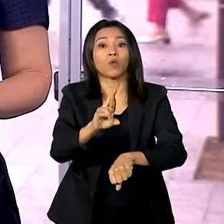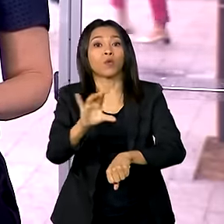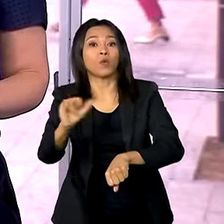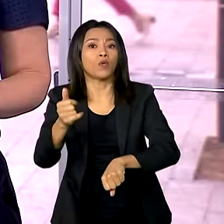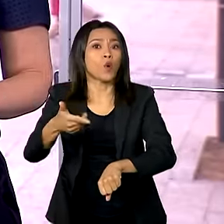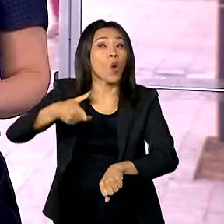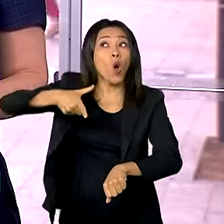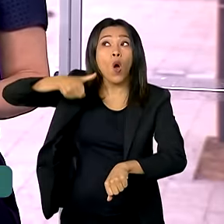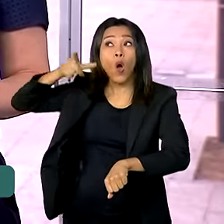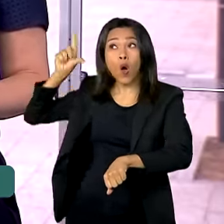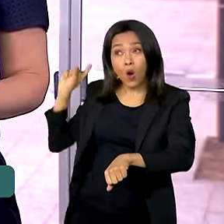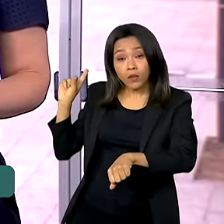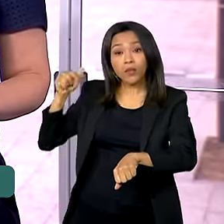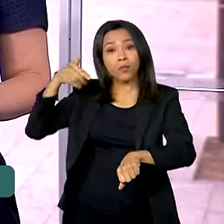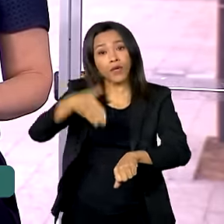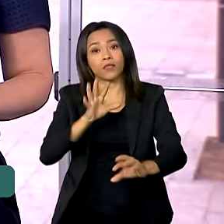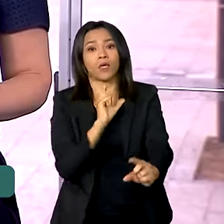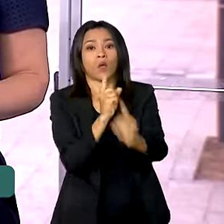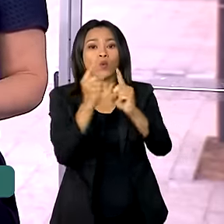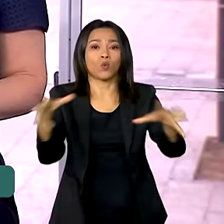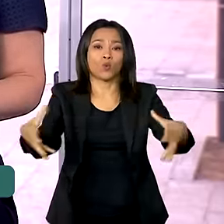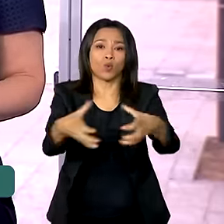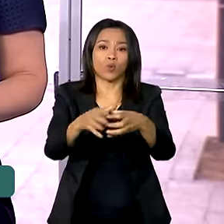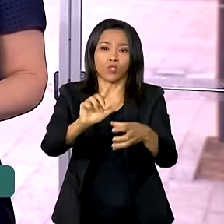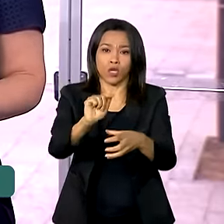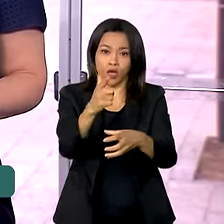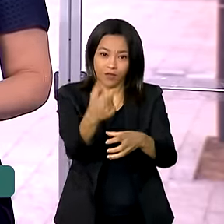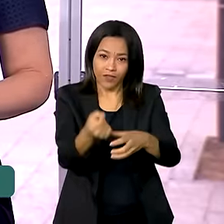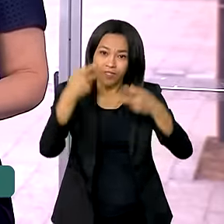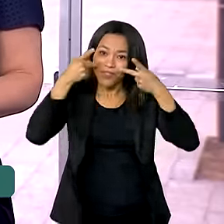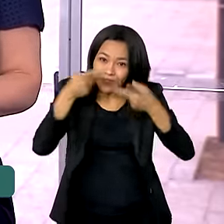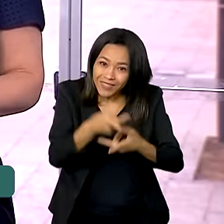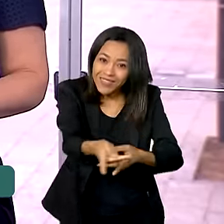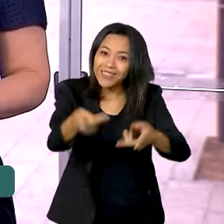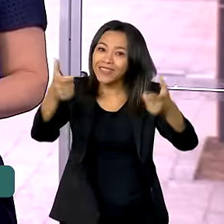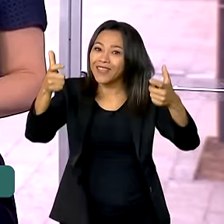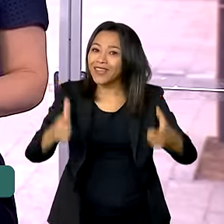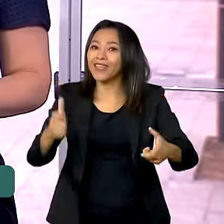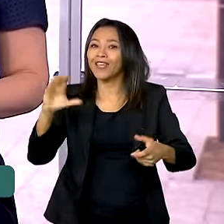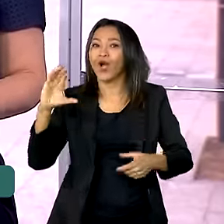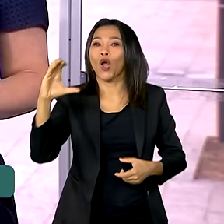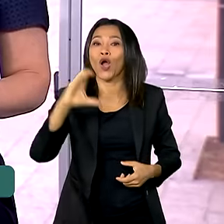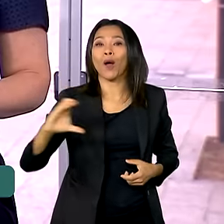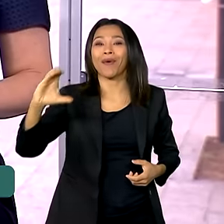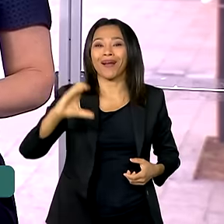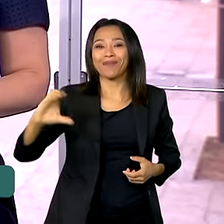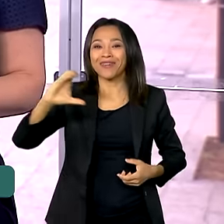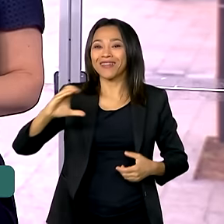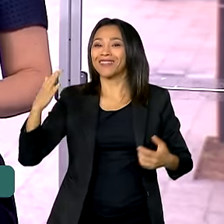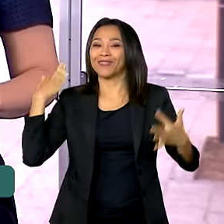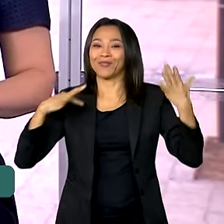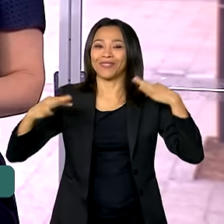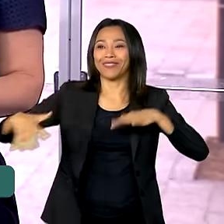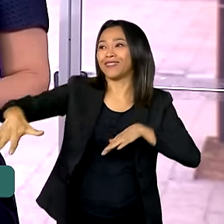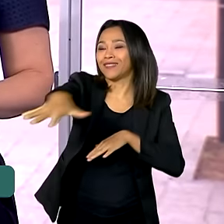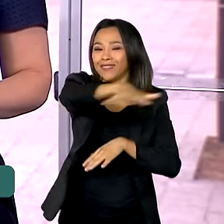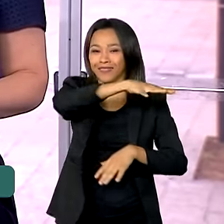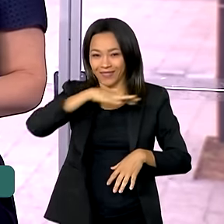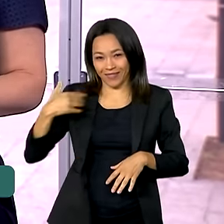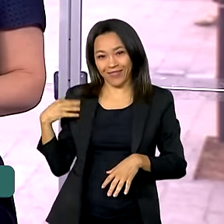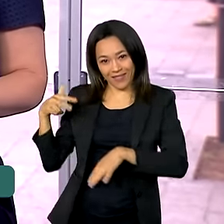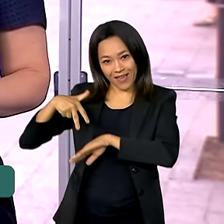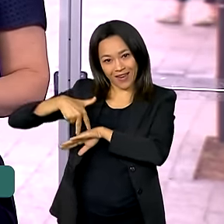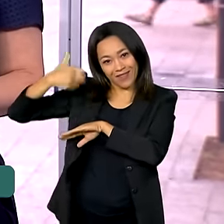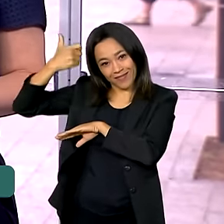para esses eventos do G20 e visita hoje o Forte de Copacabana. E a repórter Luana Karen conversa com a gente ao vivo.